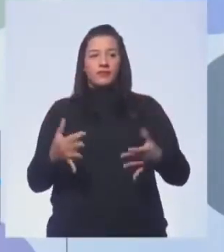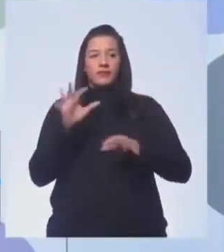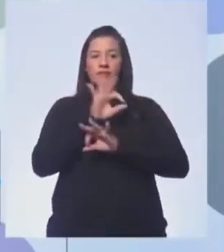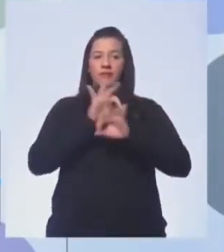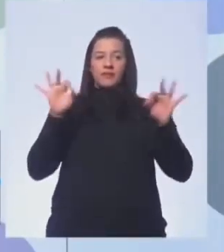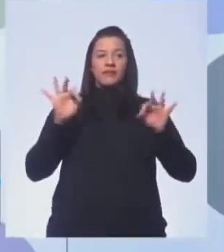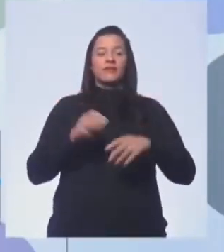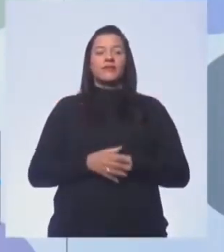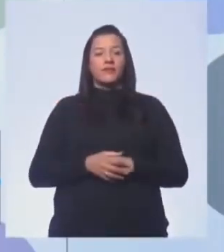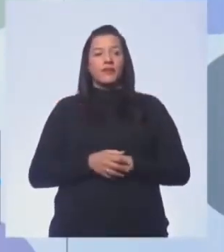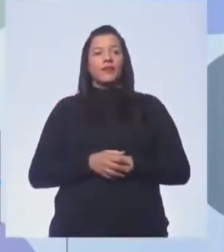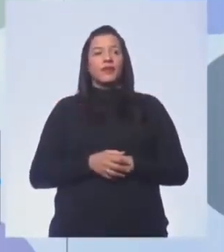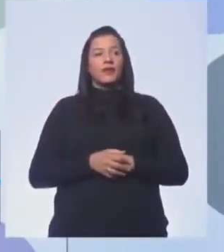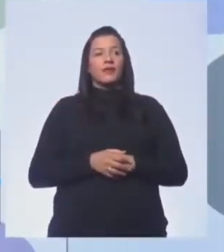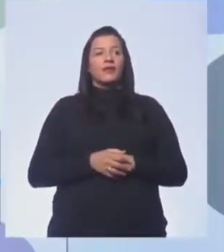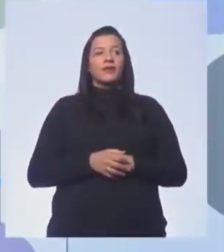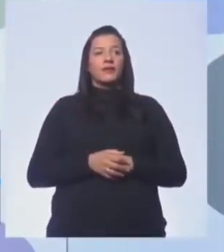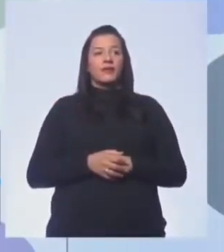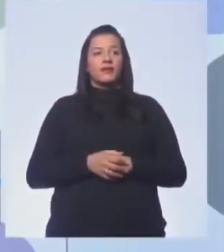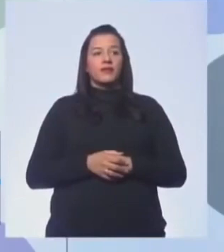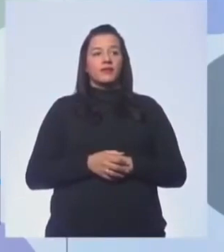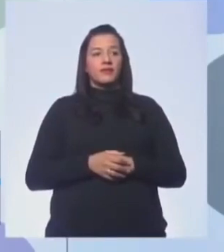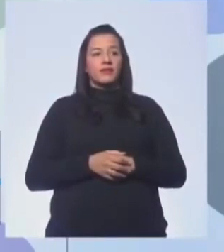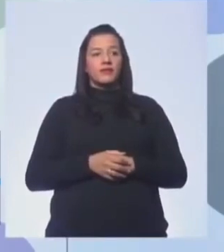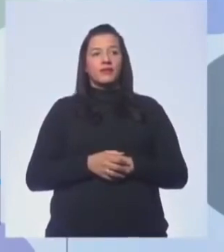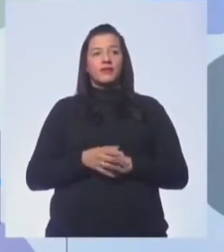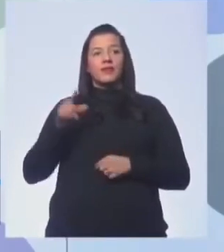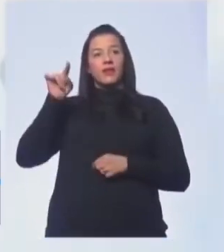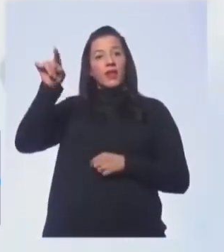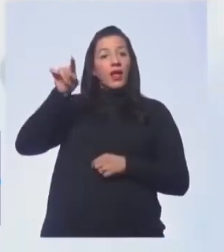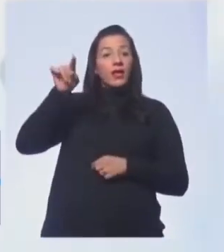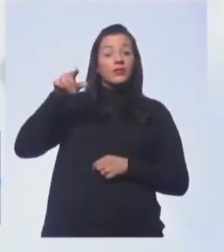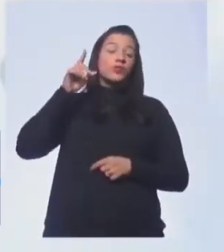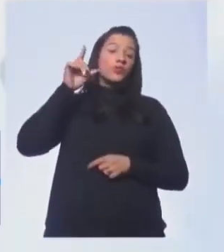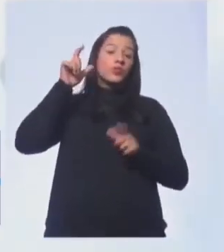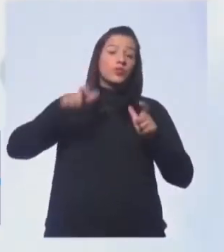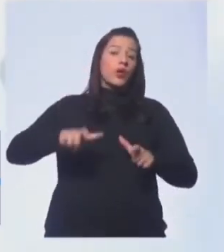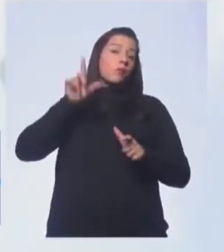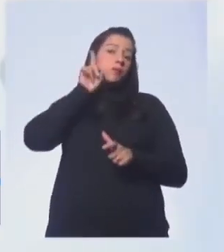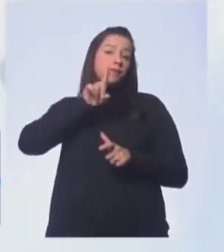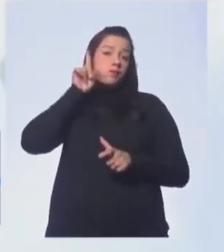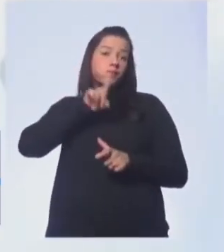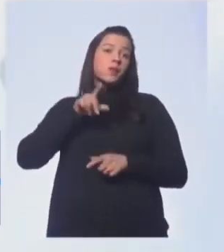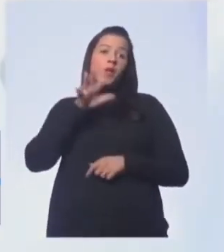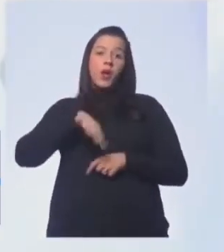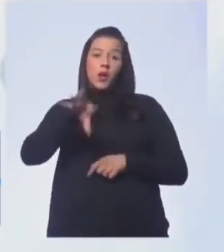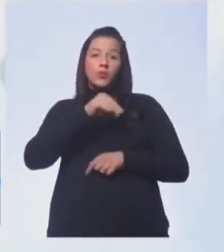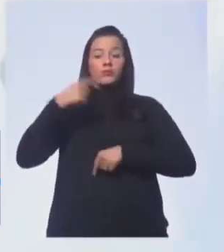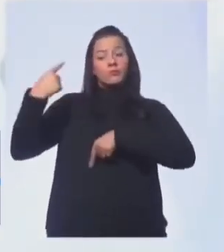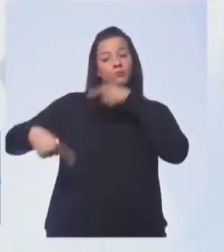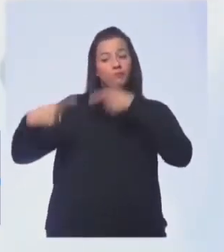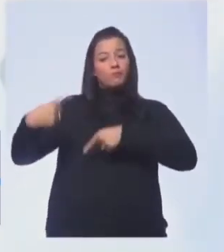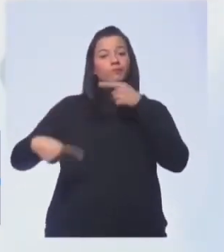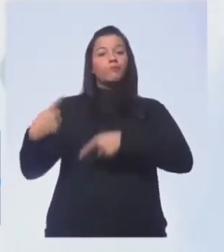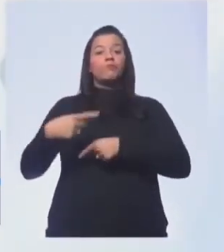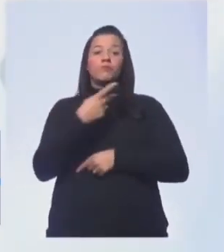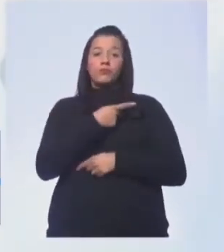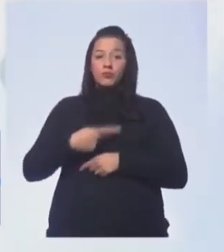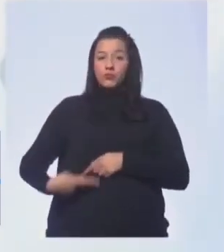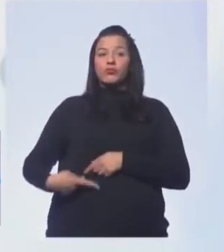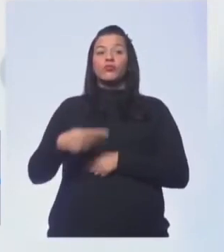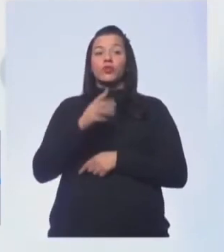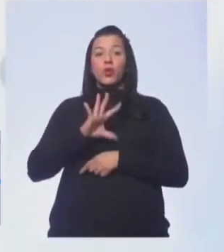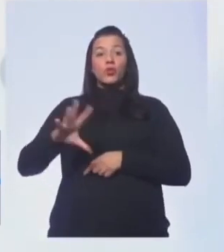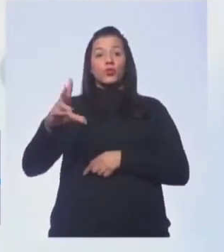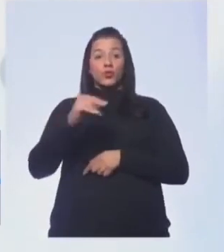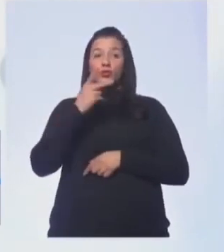péssima, mas né? Não, a gente está dando risada, mas nos Estados Unidos isso foi tratado como política, né? Foi. Pelo ex-presidente. Ele chegou a sugerir mesmo que